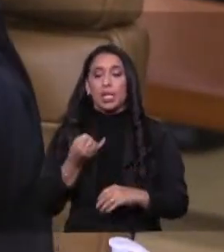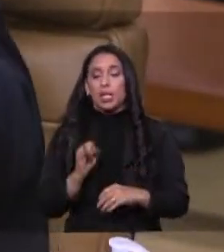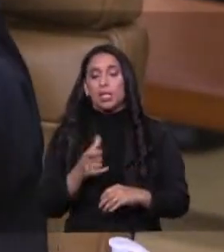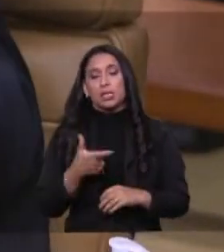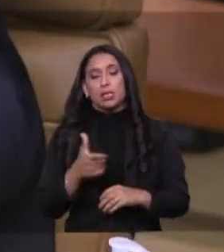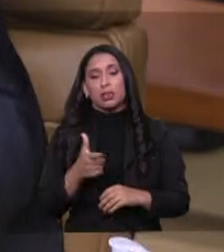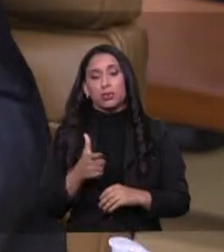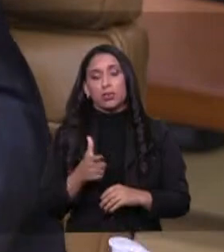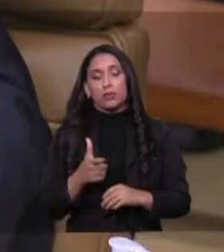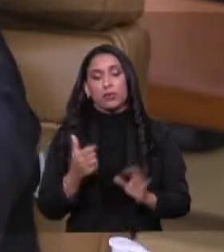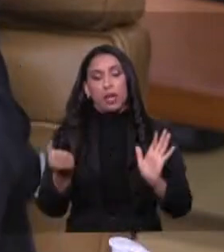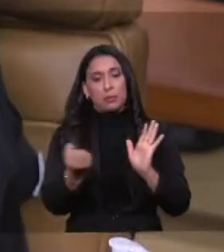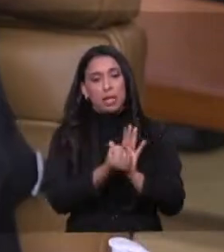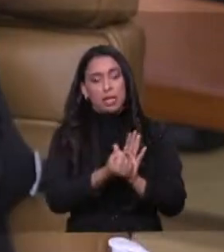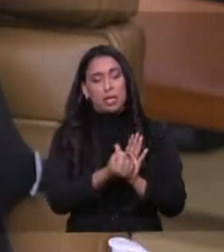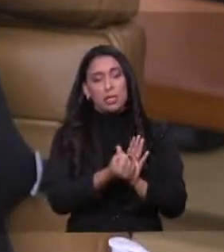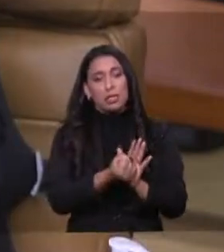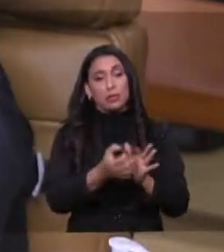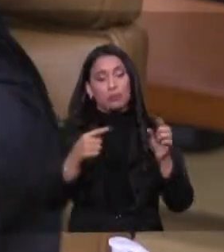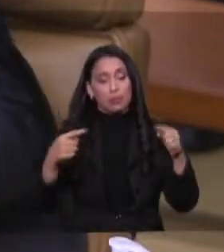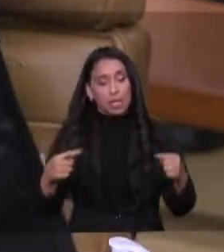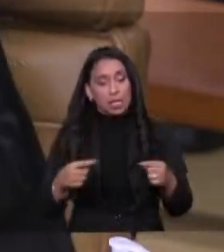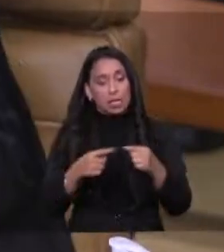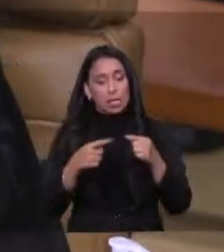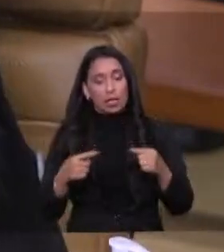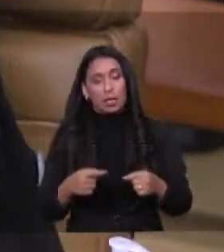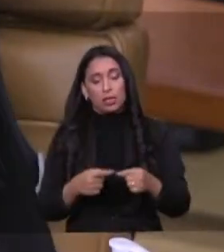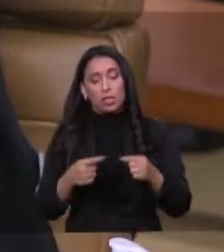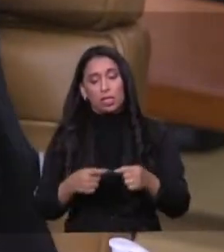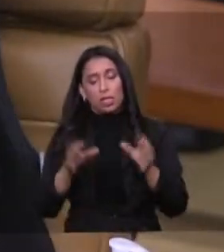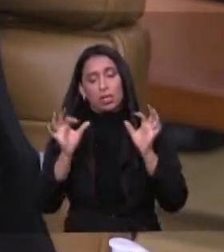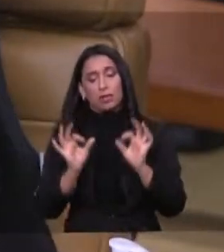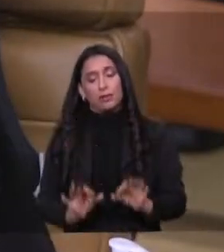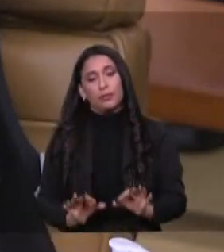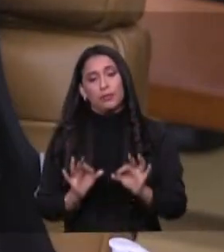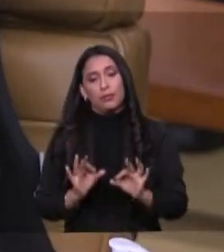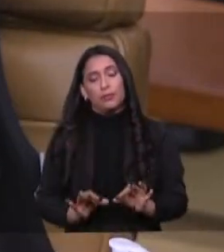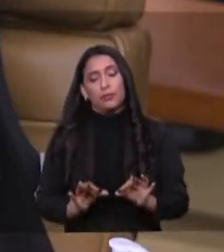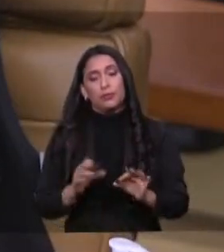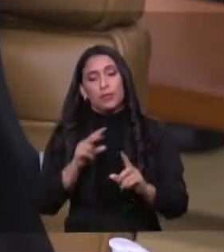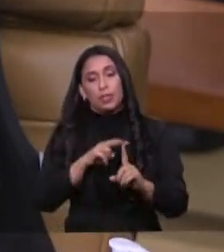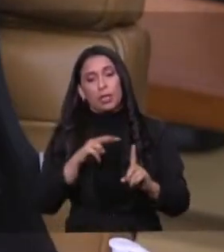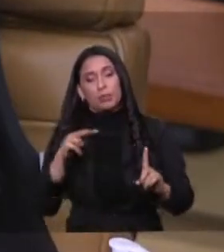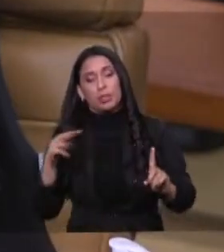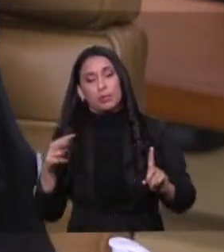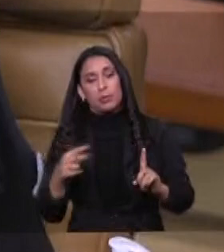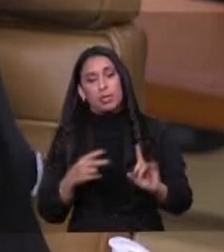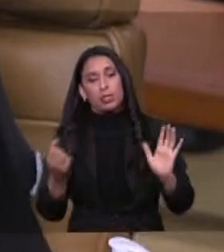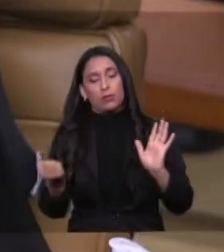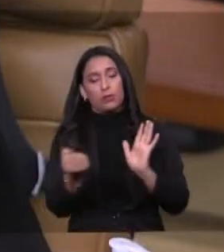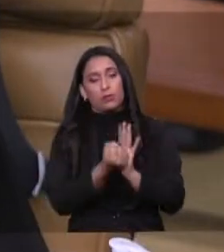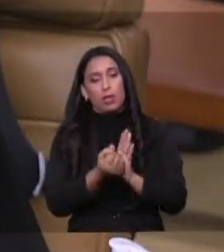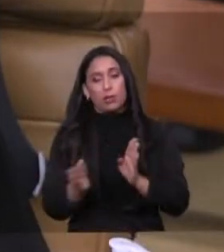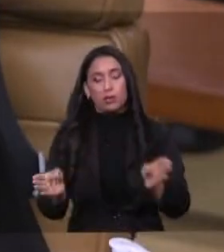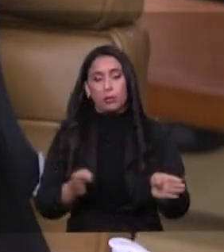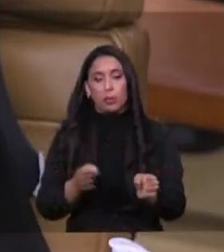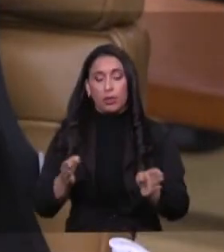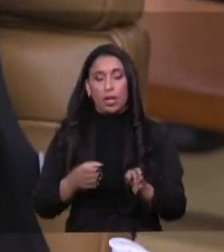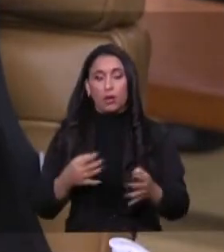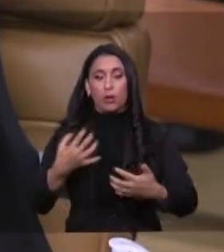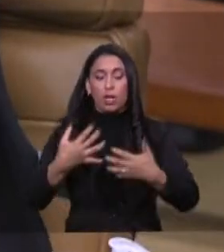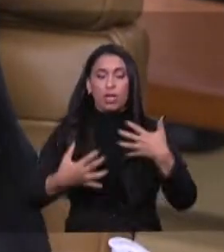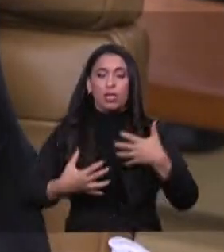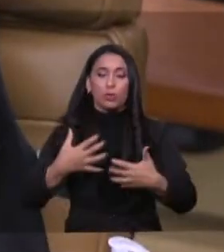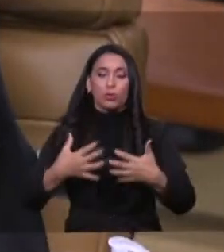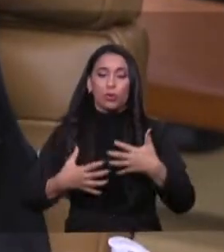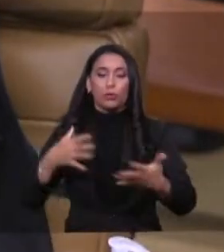fizermos as delimitações correspondentes, tanto sob a perspectiva do marco temporal e do esbulho